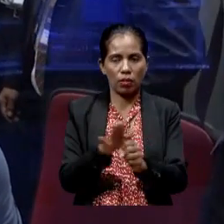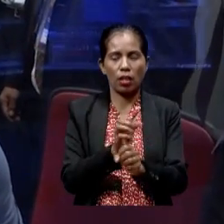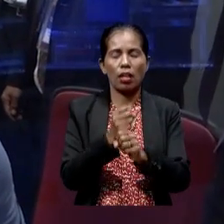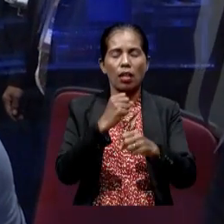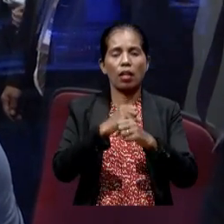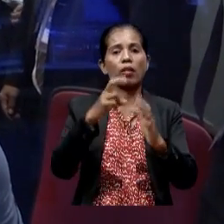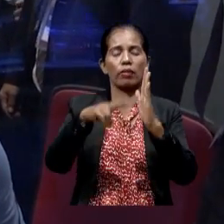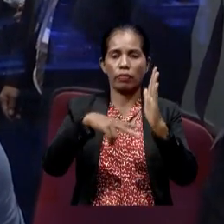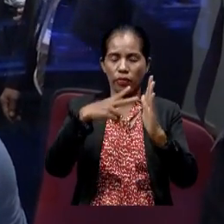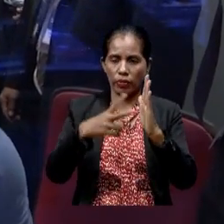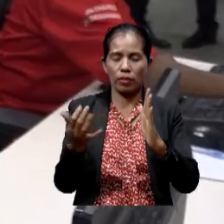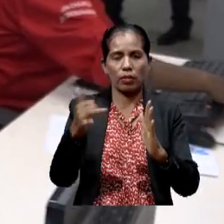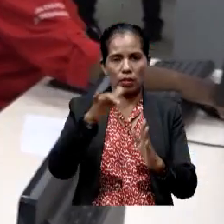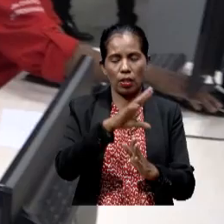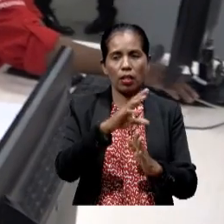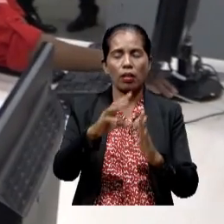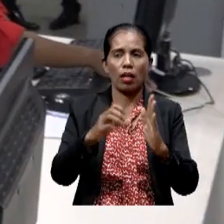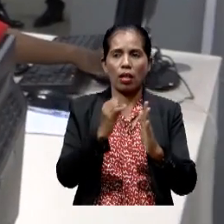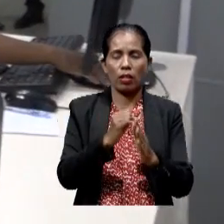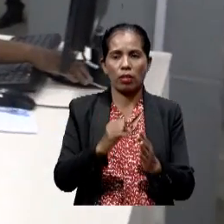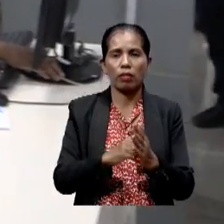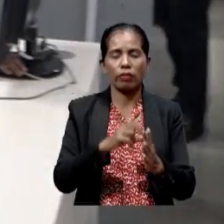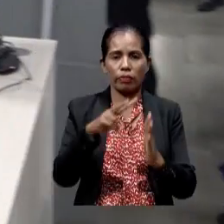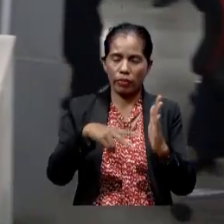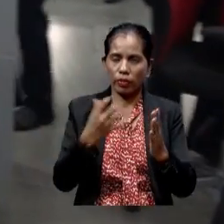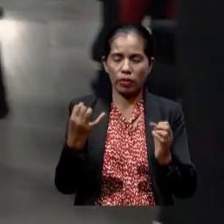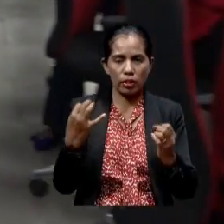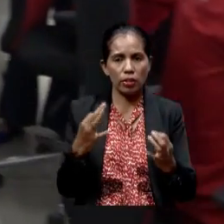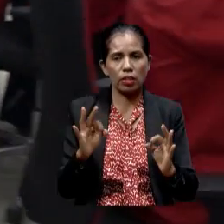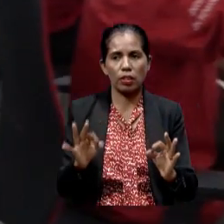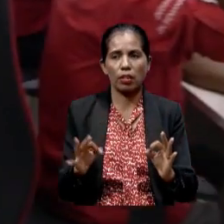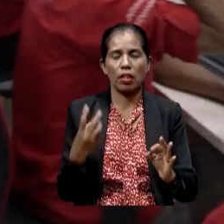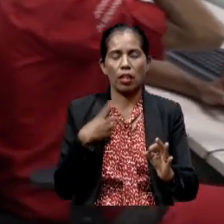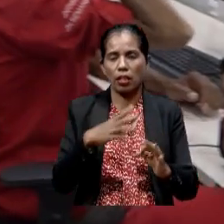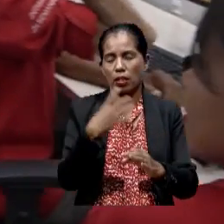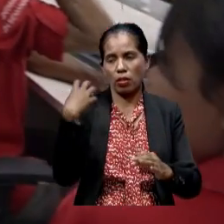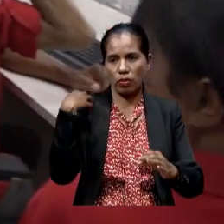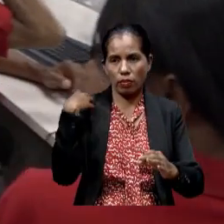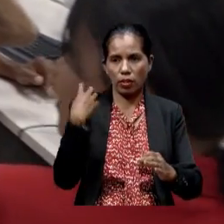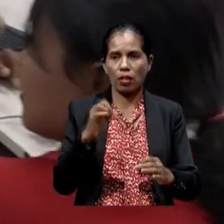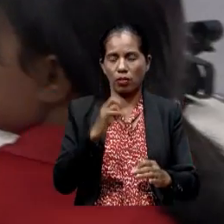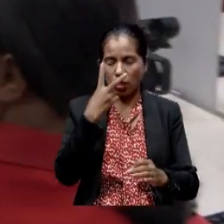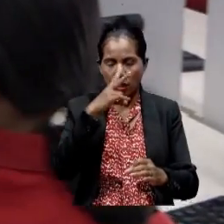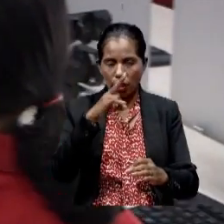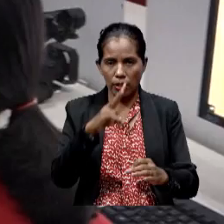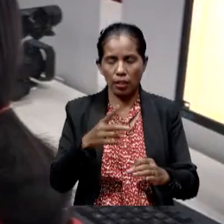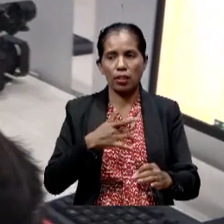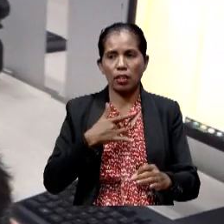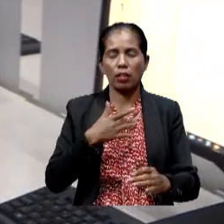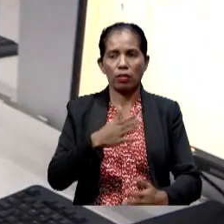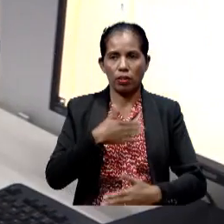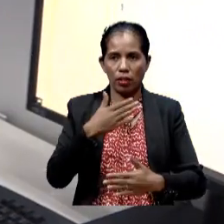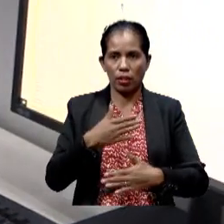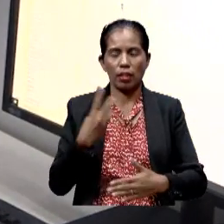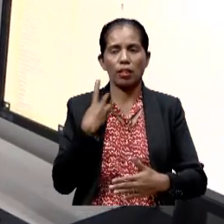sira, perguntas, questões, se ser foto, ite konsen responde outro. No mo ser mahera itene estudio sarne, aone kata oin, ser outra presia, kata